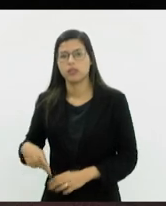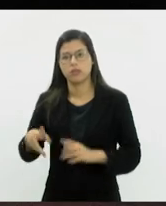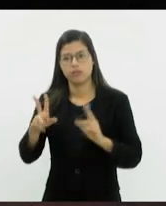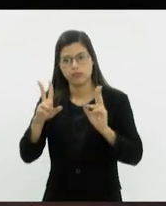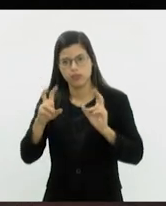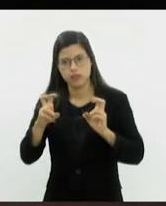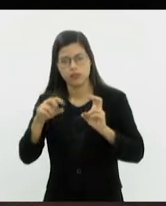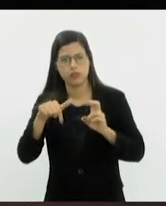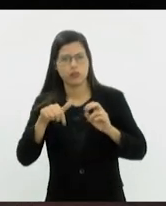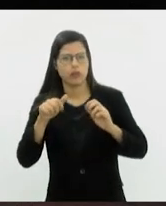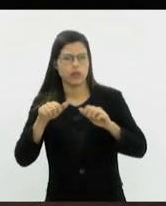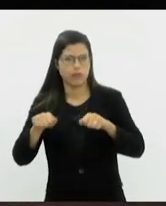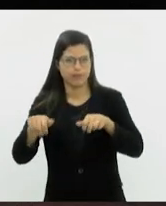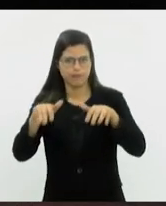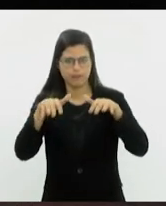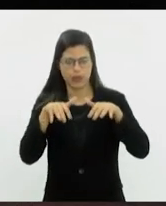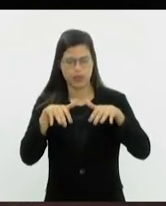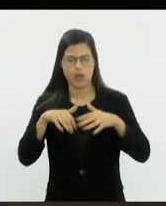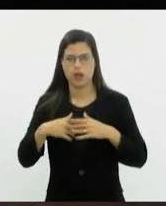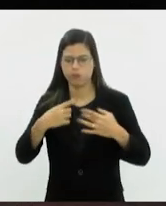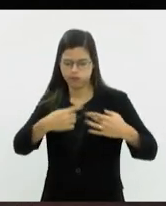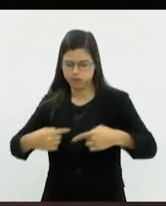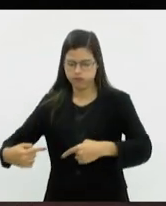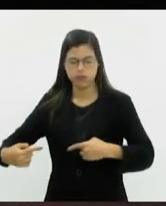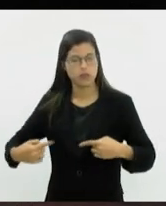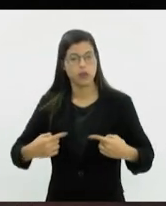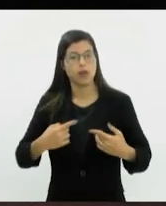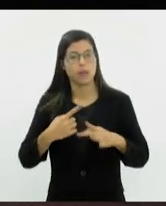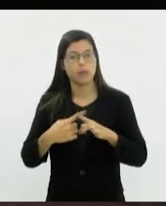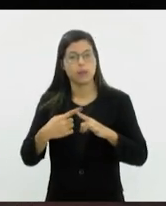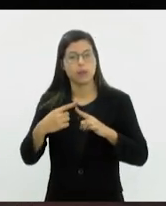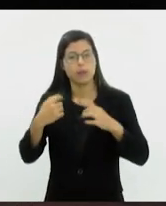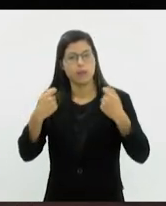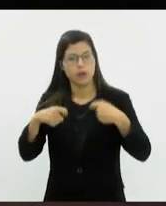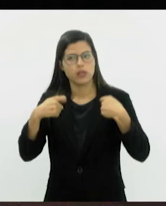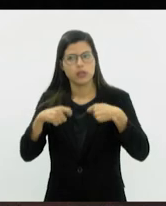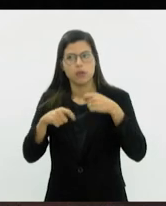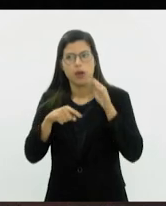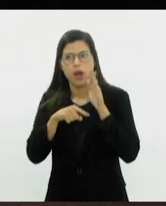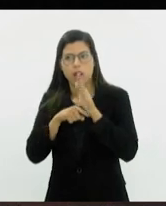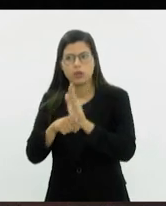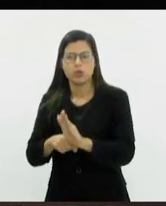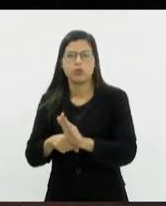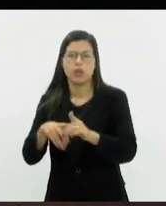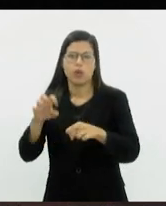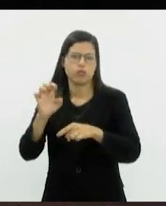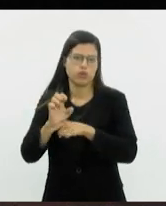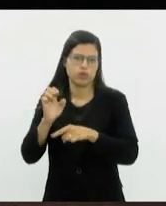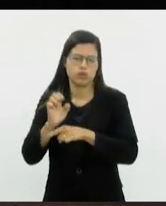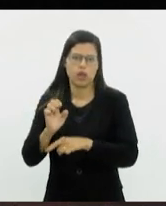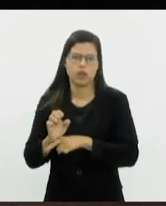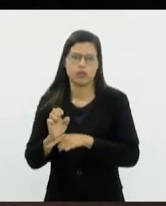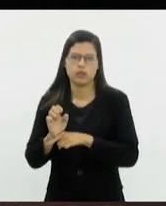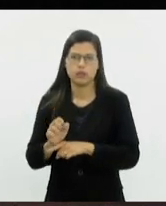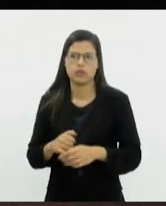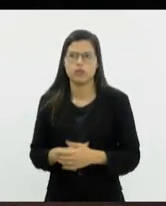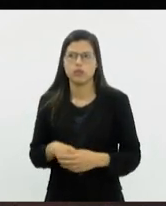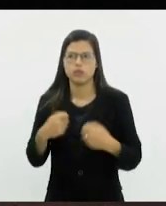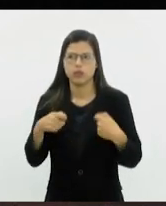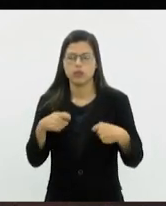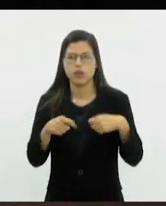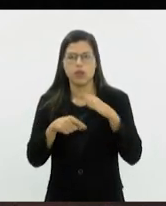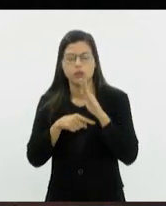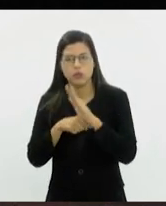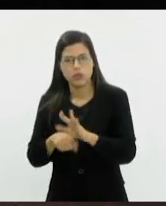assunto ao plenário, porque a gente precisa ajudar o nosso Estado, precisamos ajudar o interior